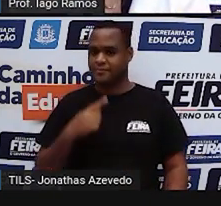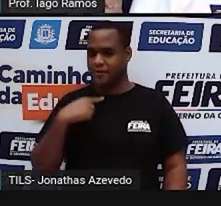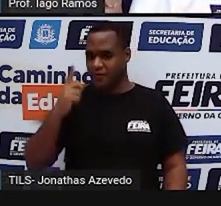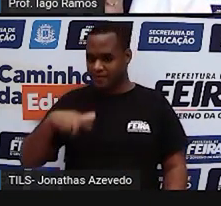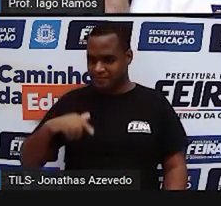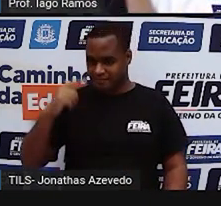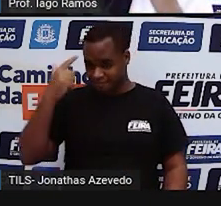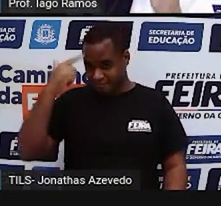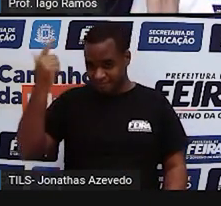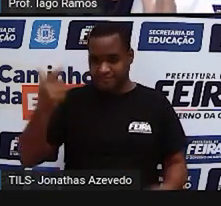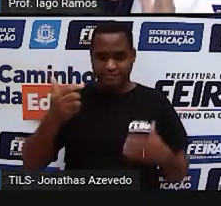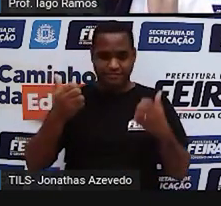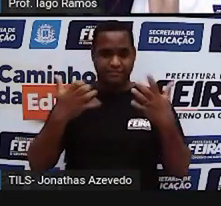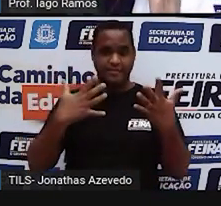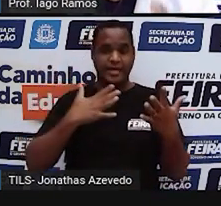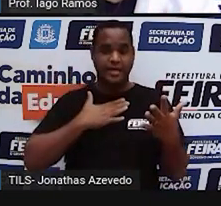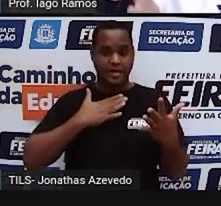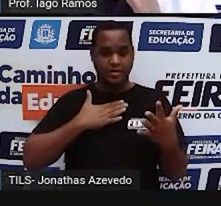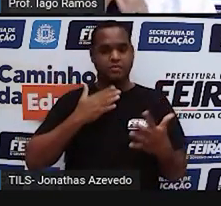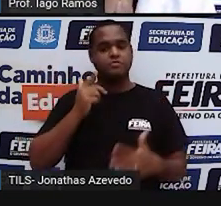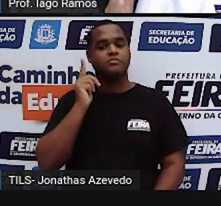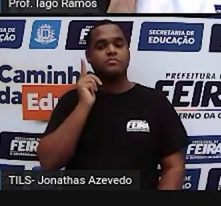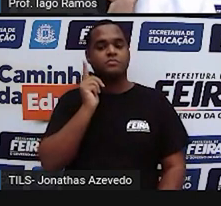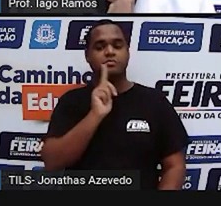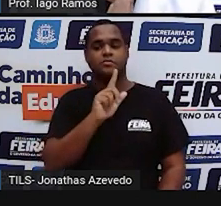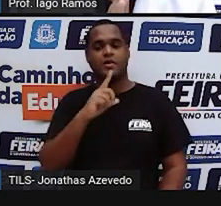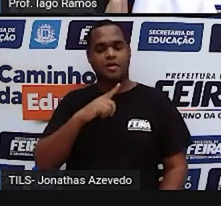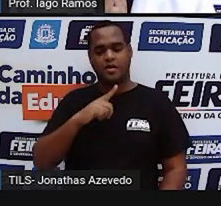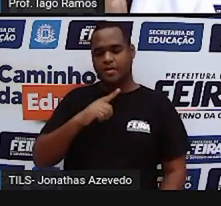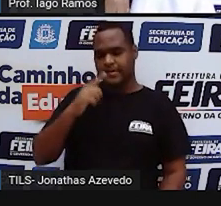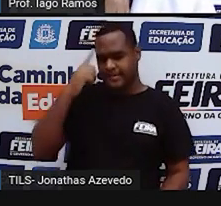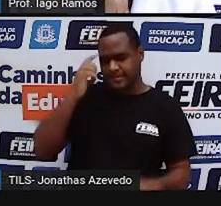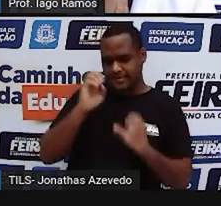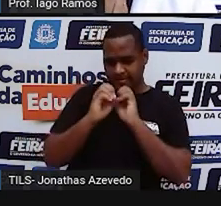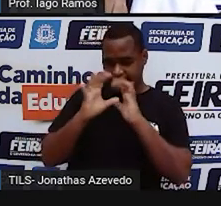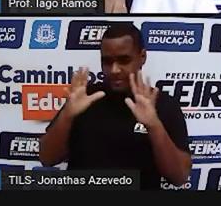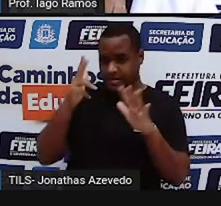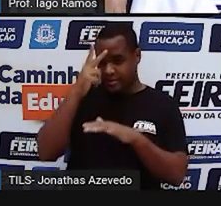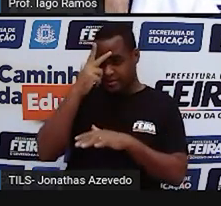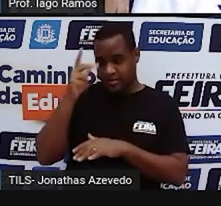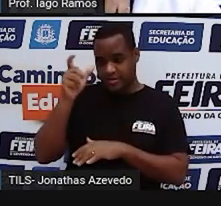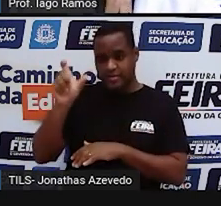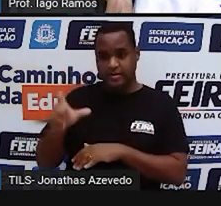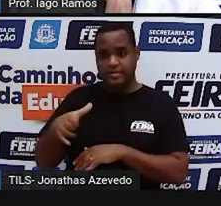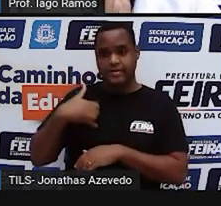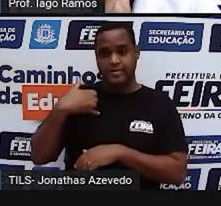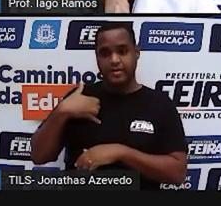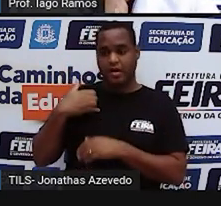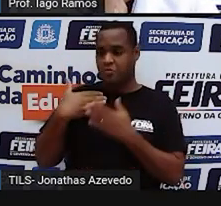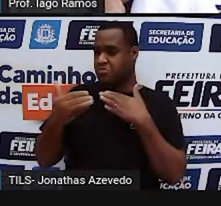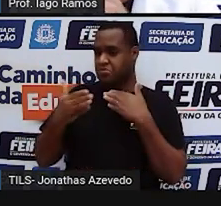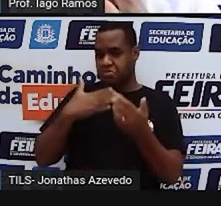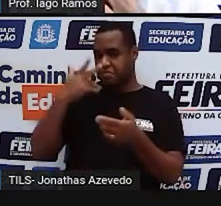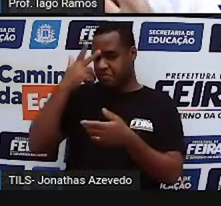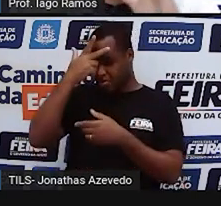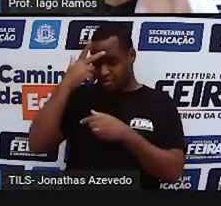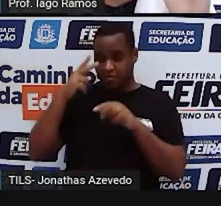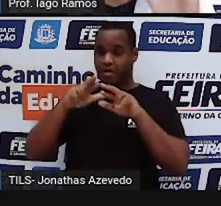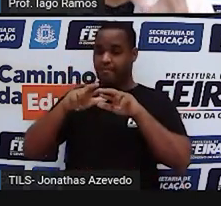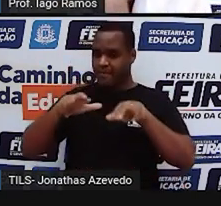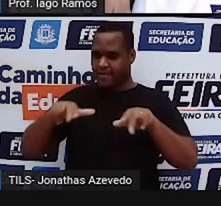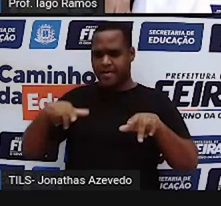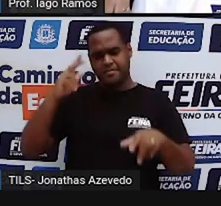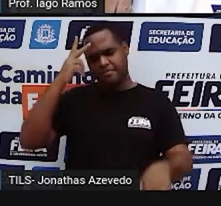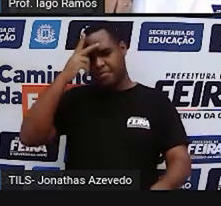disse e eu consigo descobrir a idade de qualquer pessoa qualquer